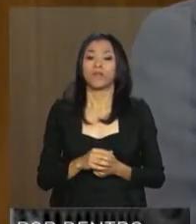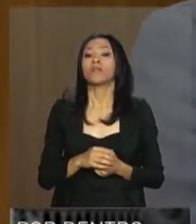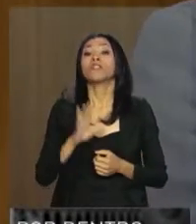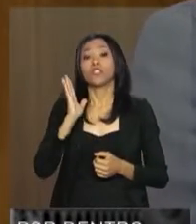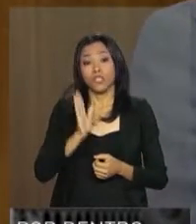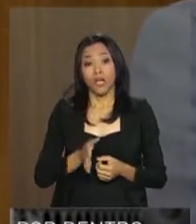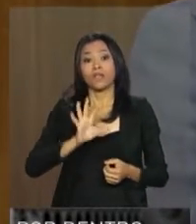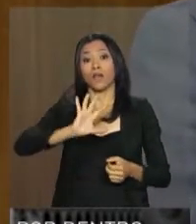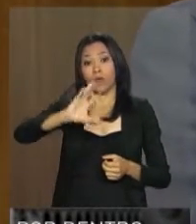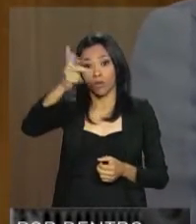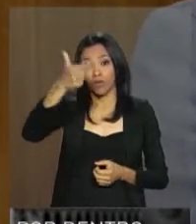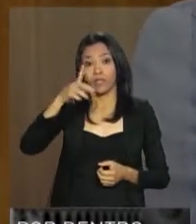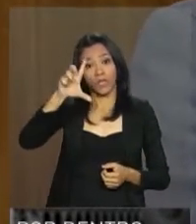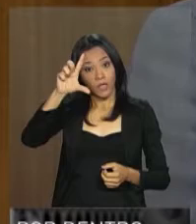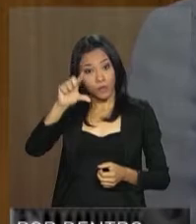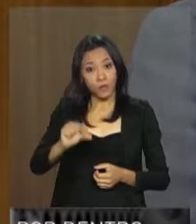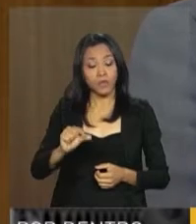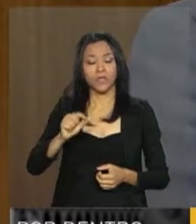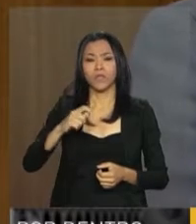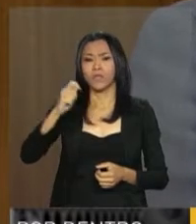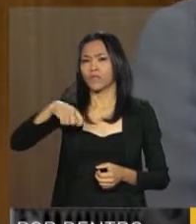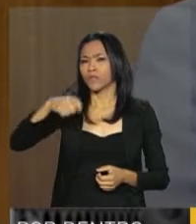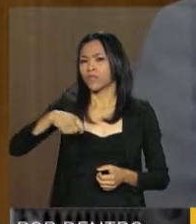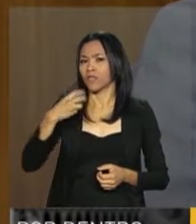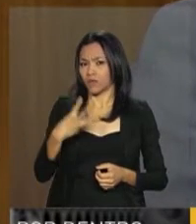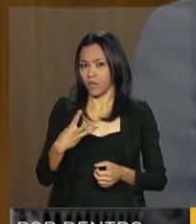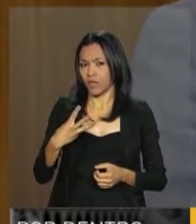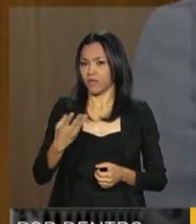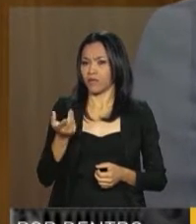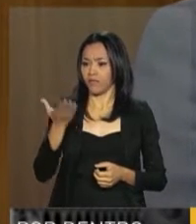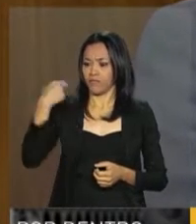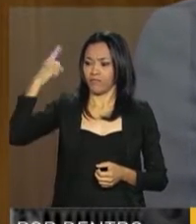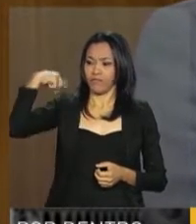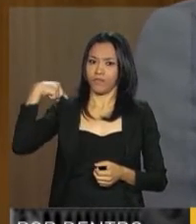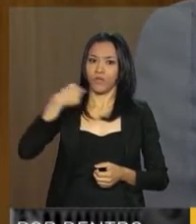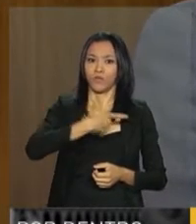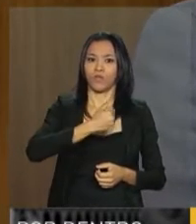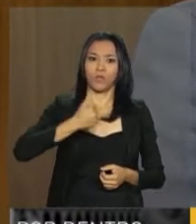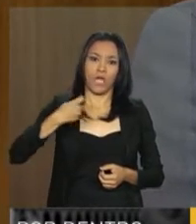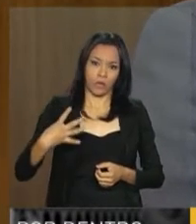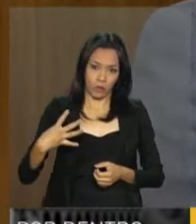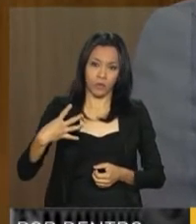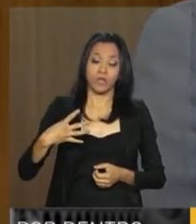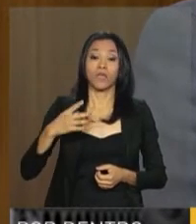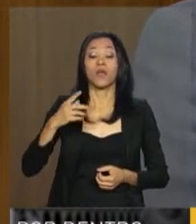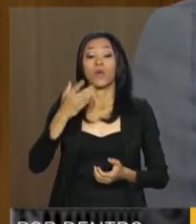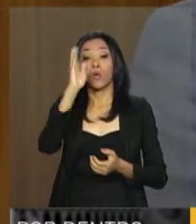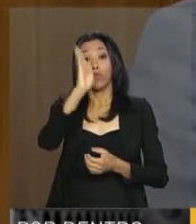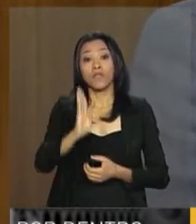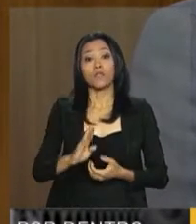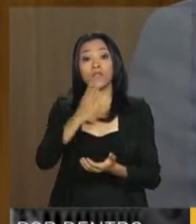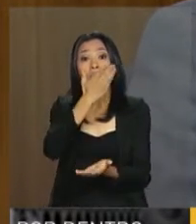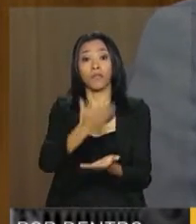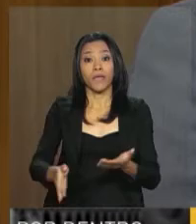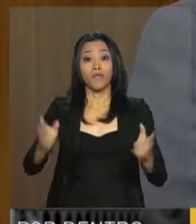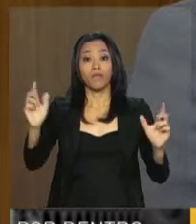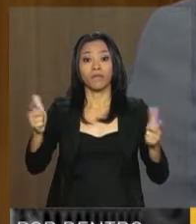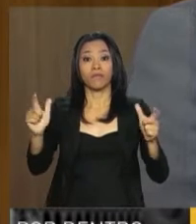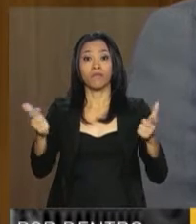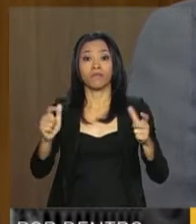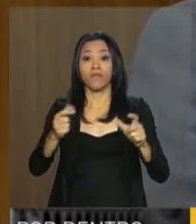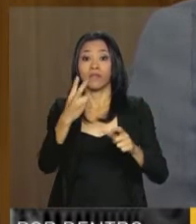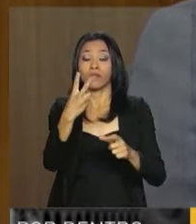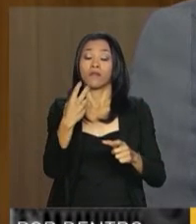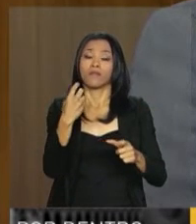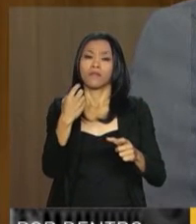brasil a partir do último trimestre de 2014 o brasil vinha perdendo uma média de 100 mil postos de trabalho por mês nós